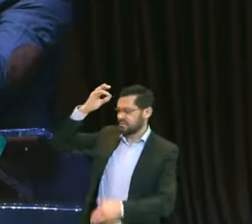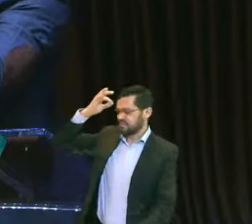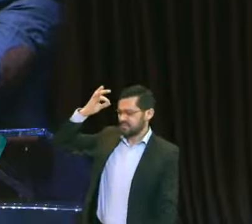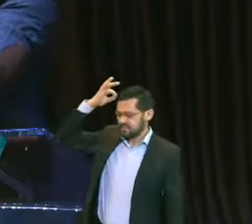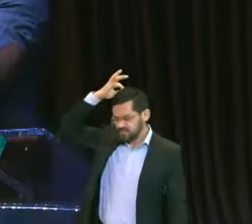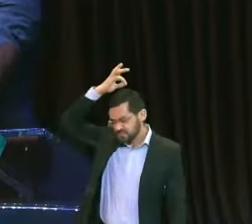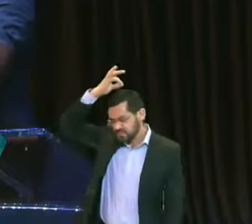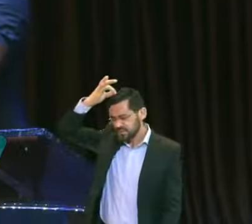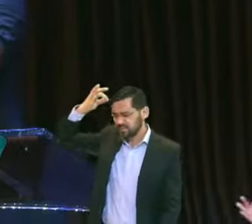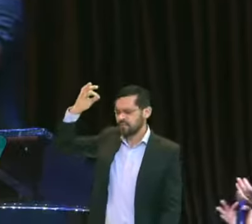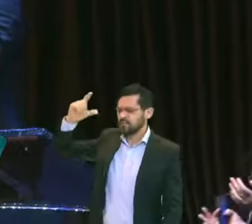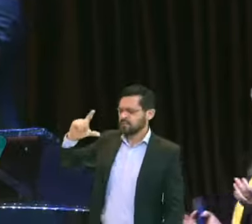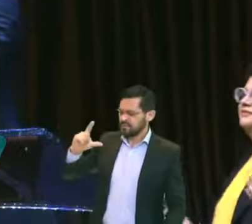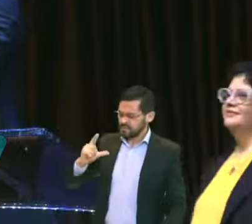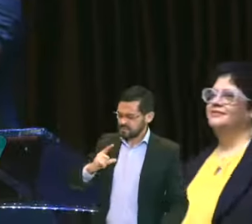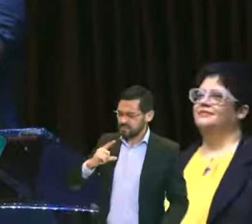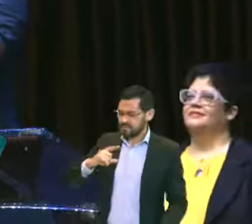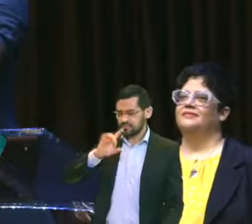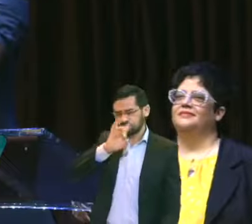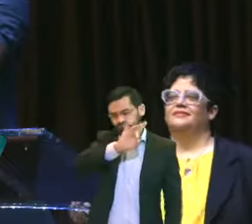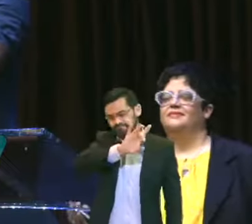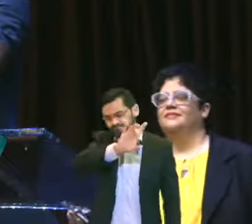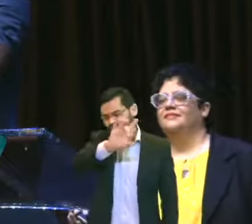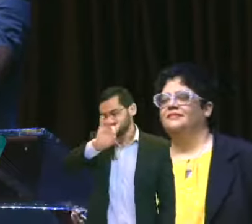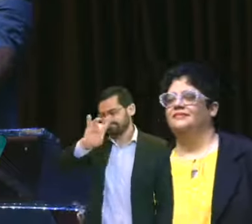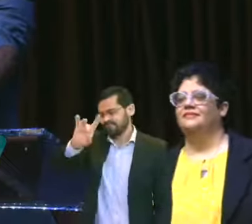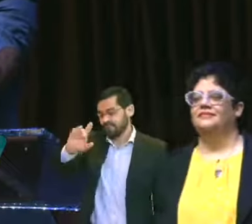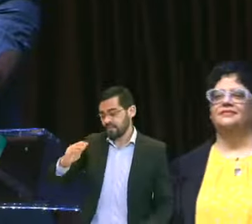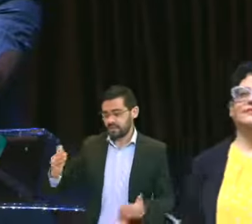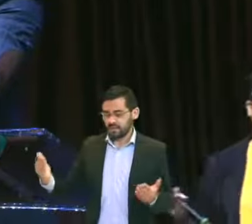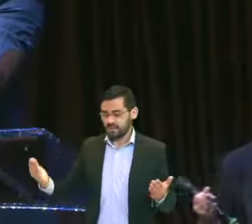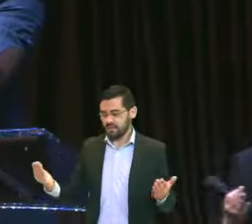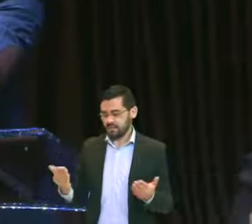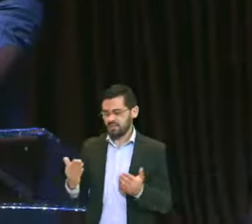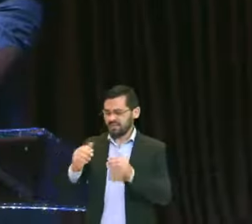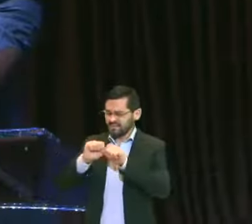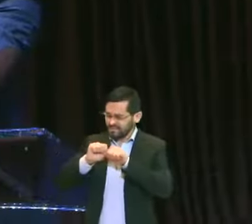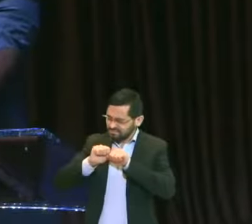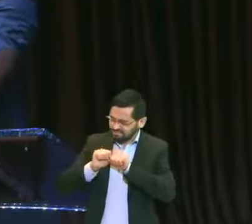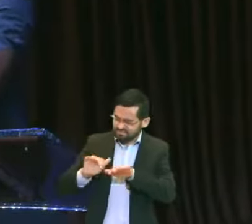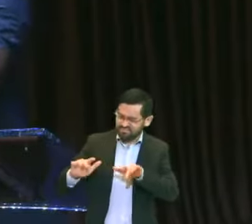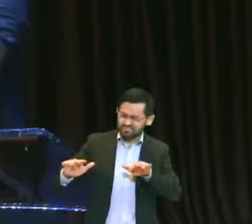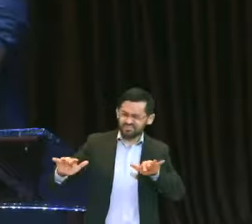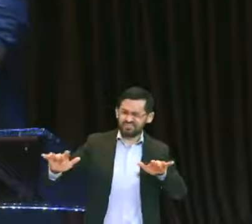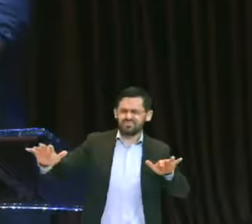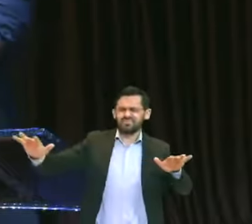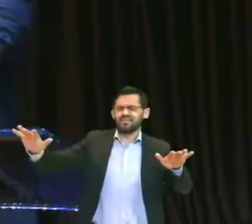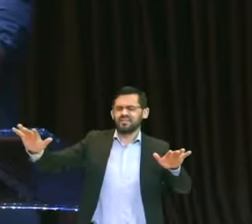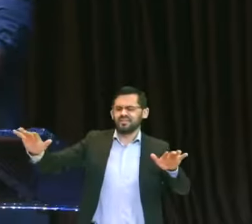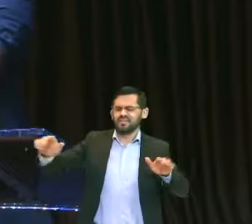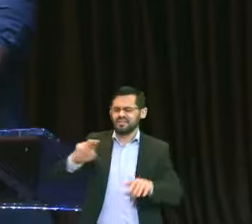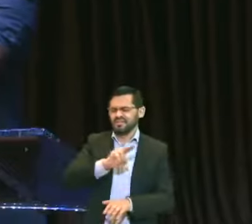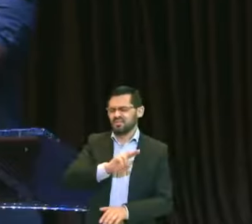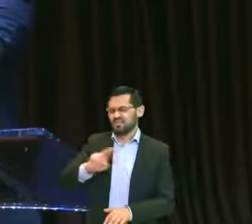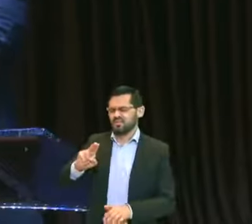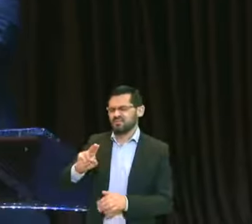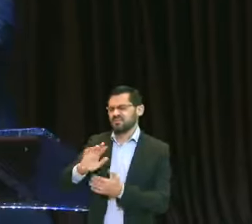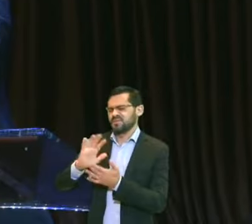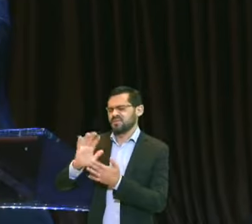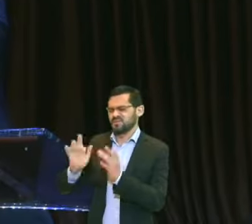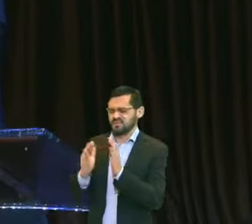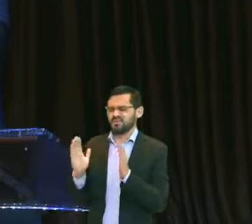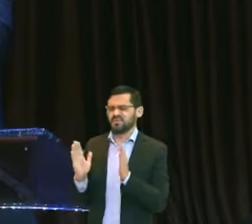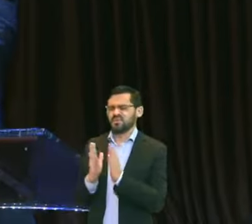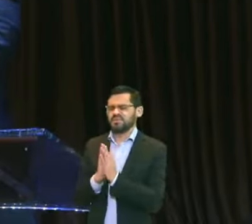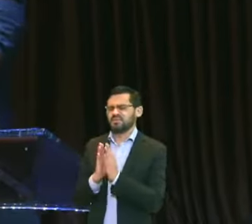Espírito repousem sobre a tua igreja, sobre o teu povo espalhado por toda a terra. Esta é a nossa